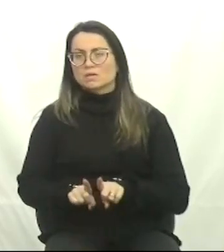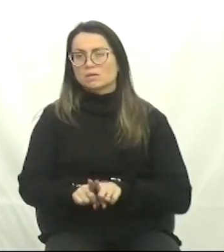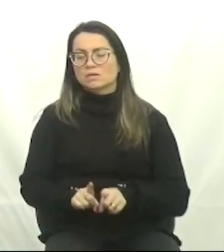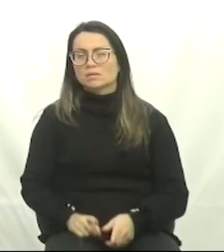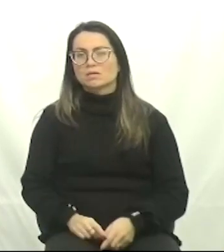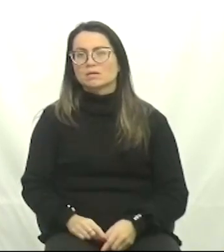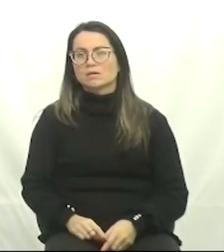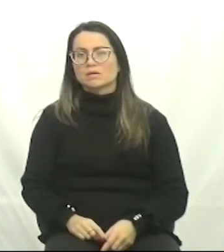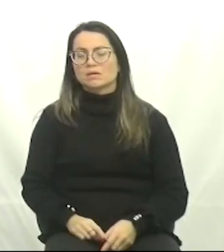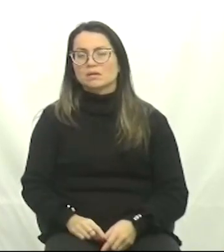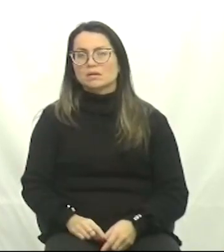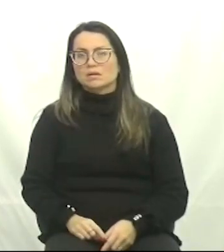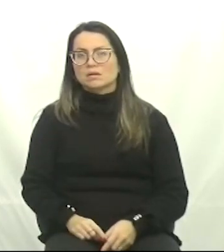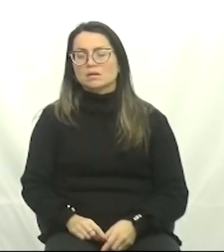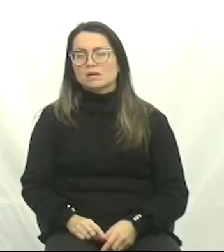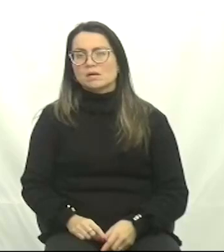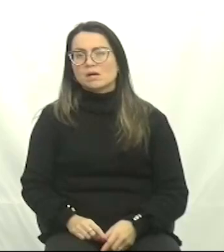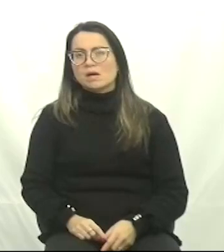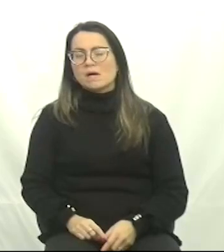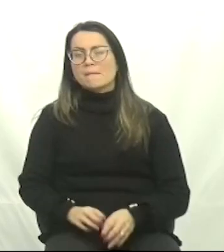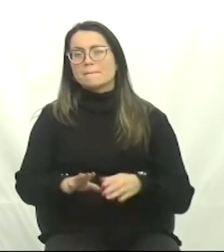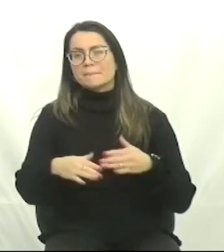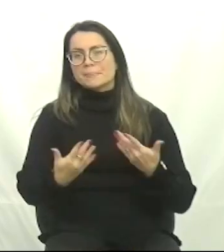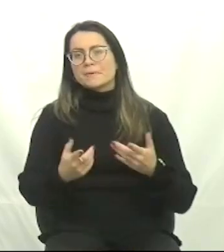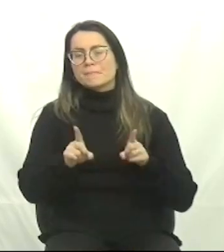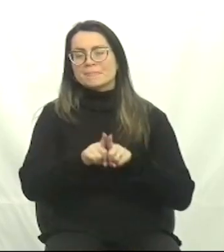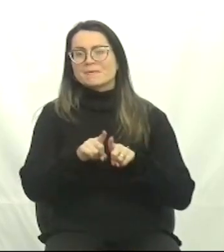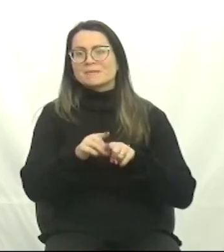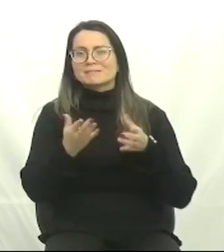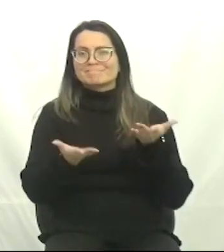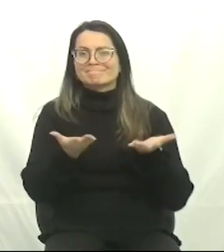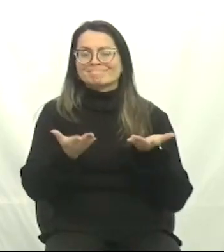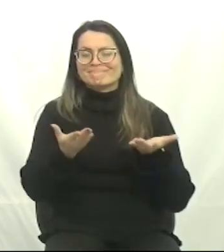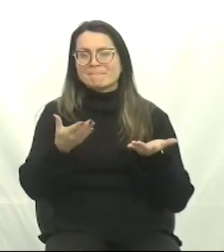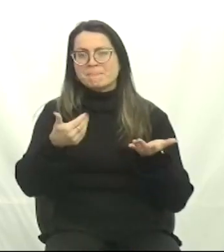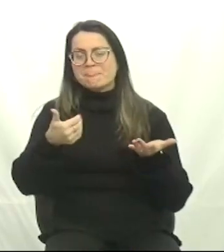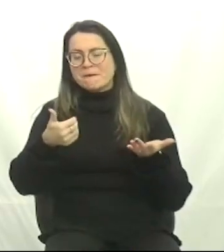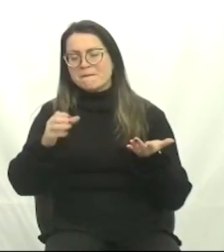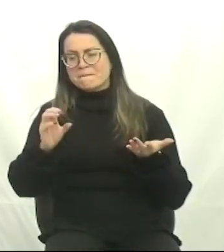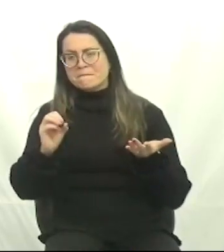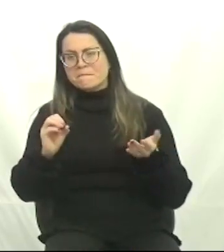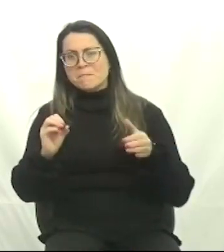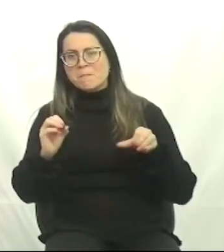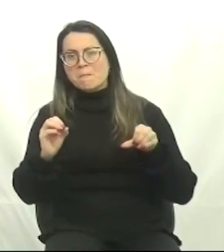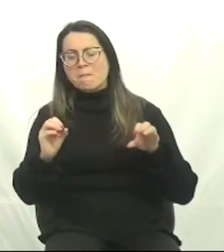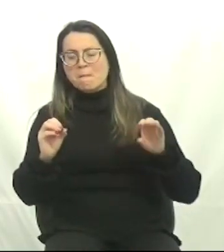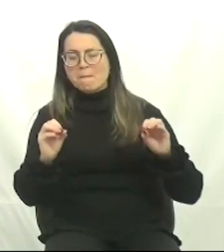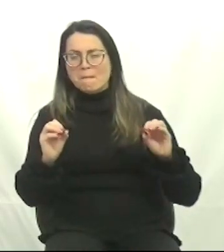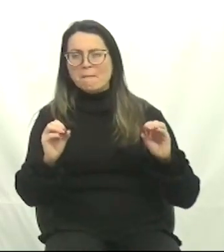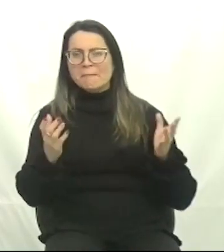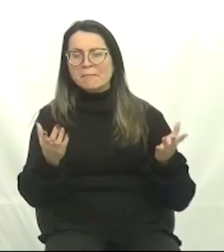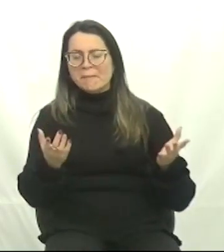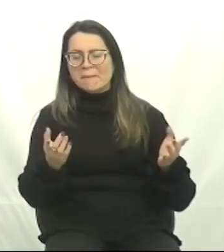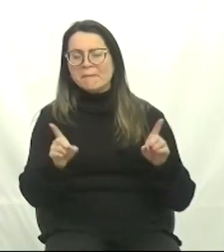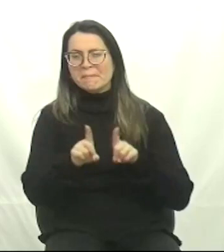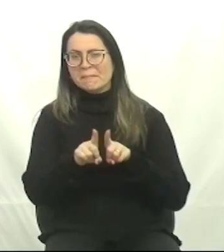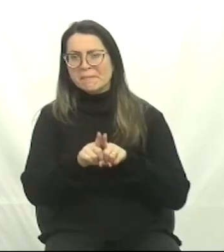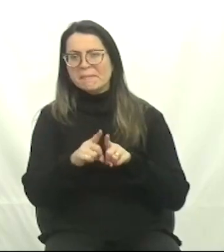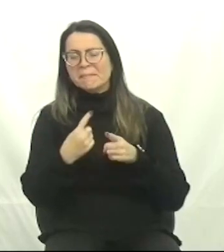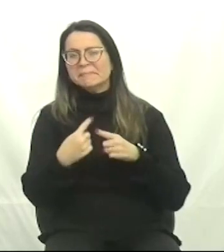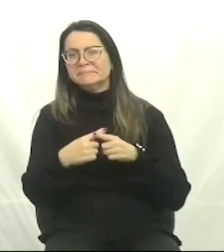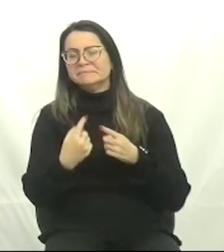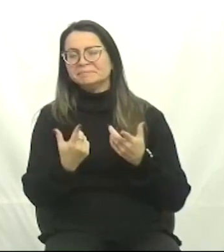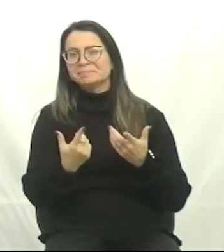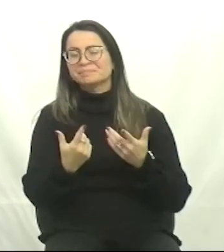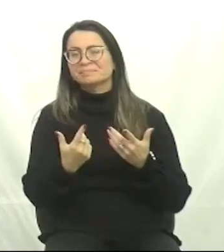Unedu, 90-10, sabendo que esse 10 já excede muito a necessidade das privadas, senão elas